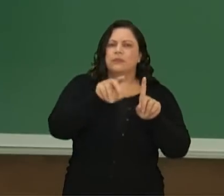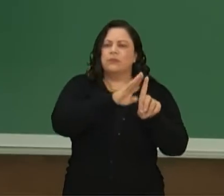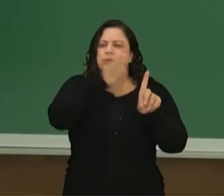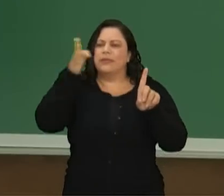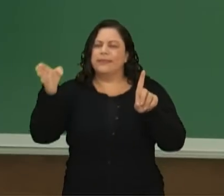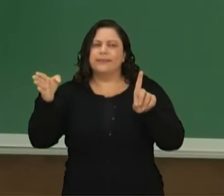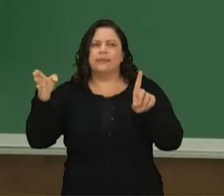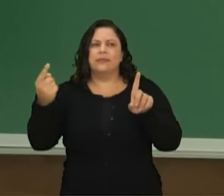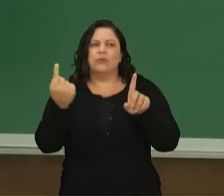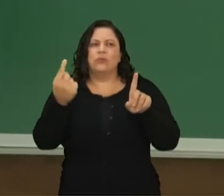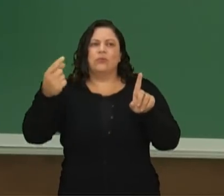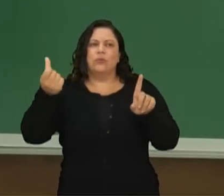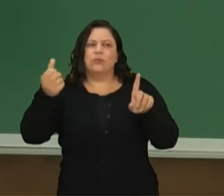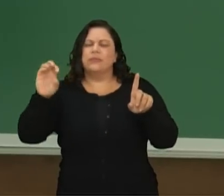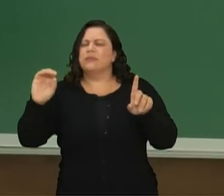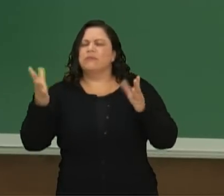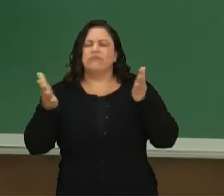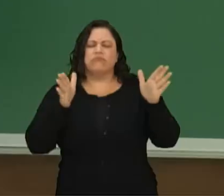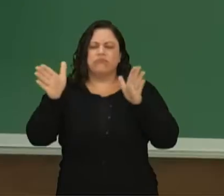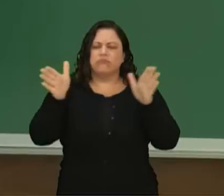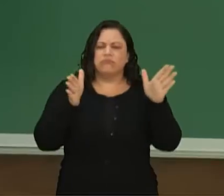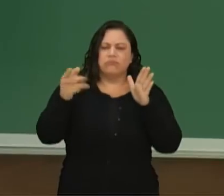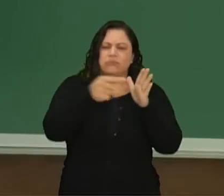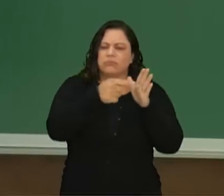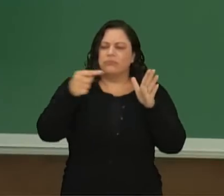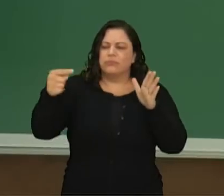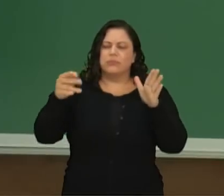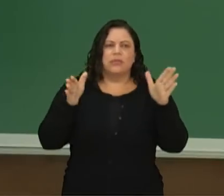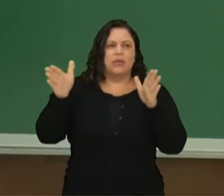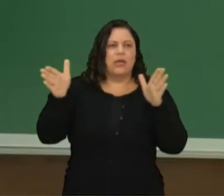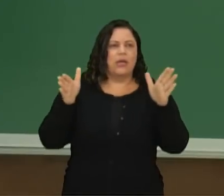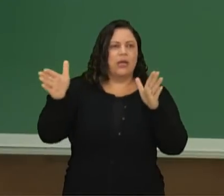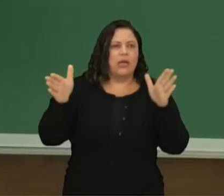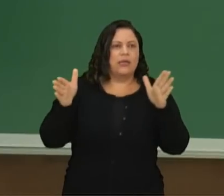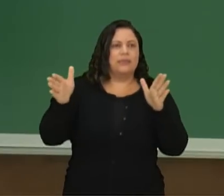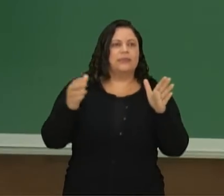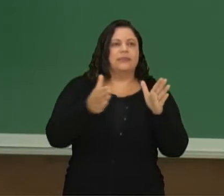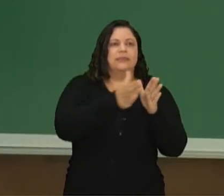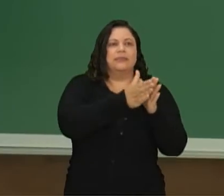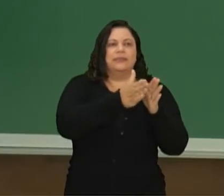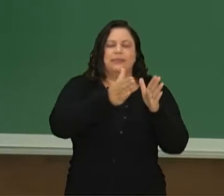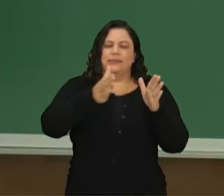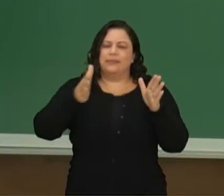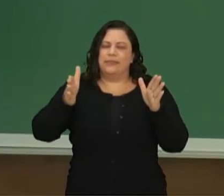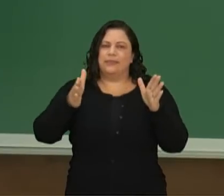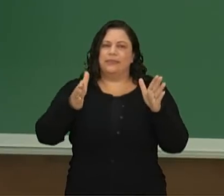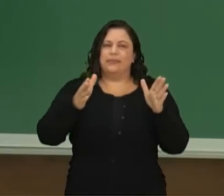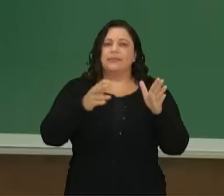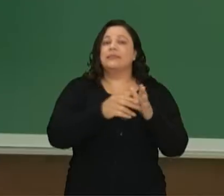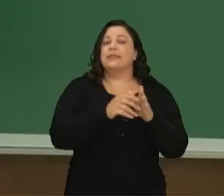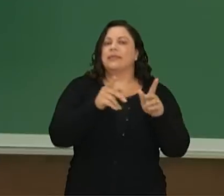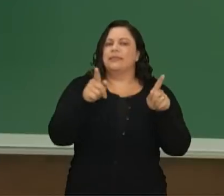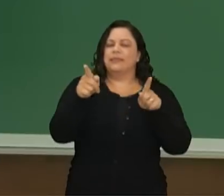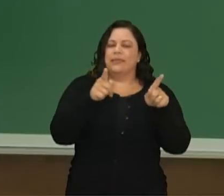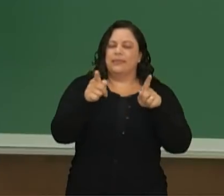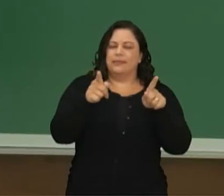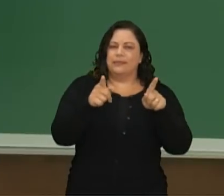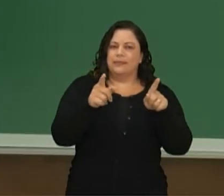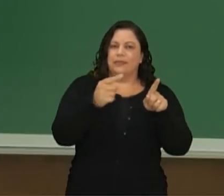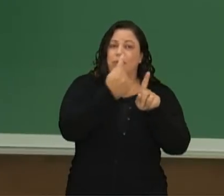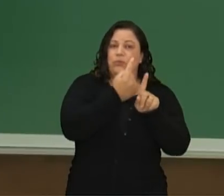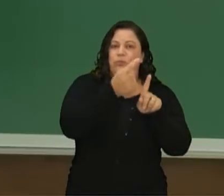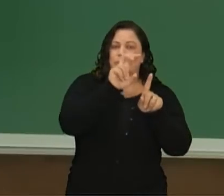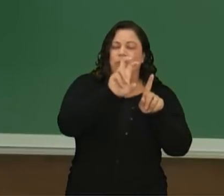né? Então, ela está entre 1,50 e 1,60. Então, ou seja, nós vamos pegar o